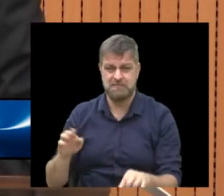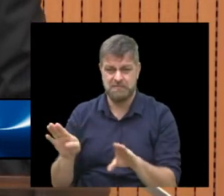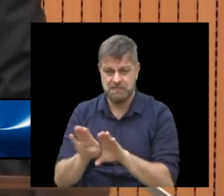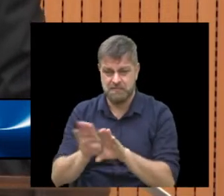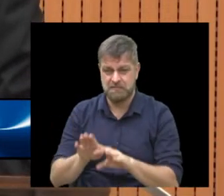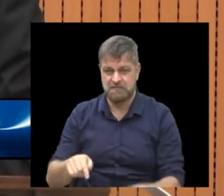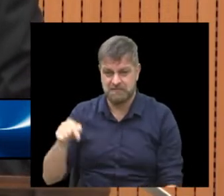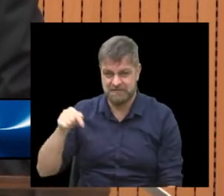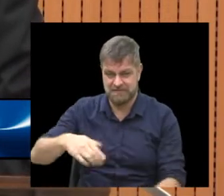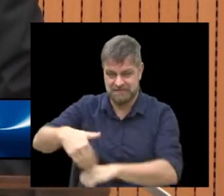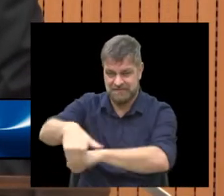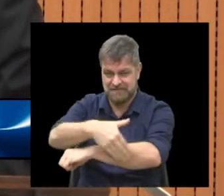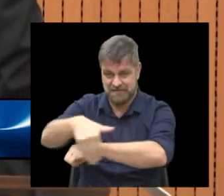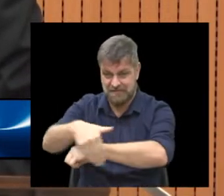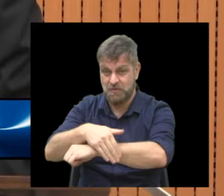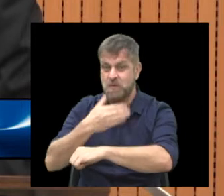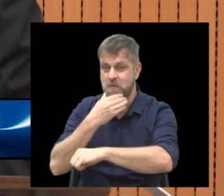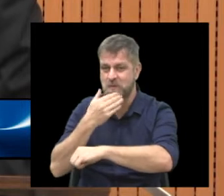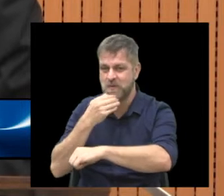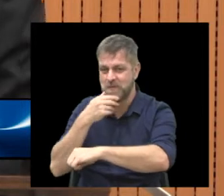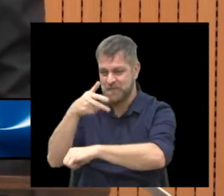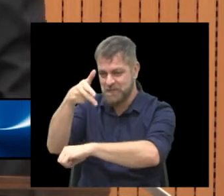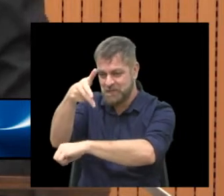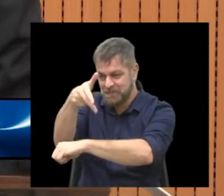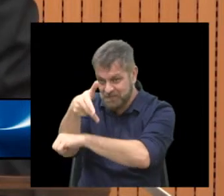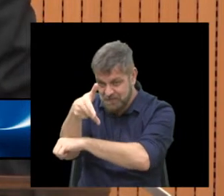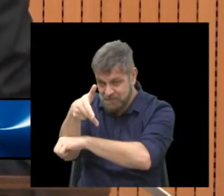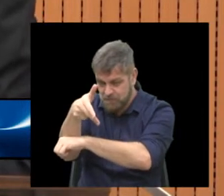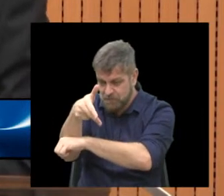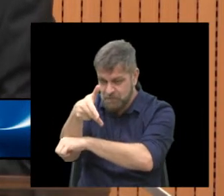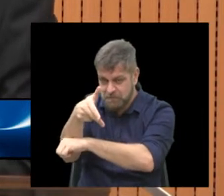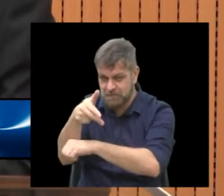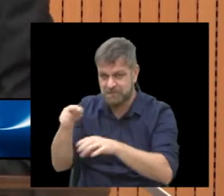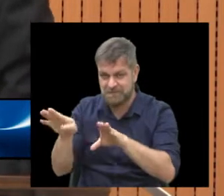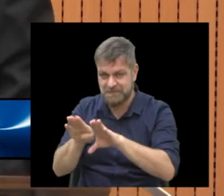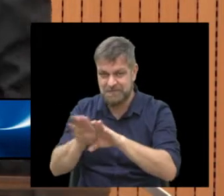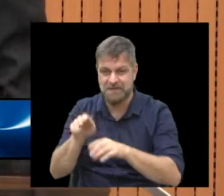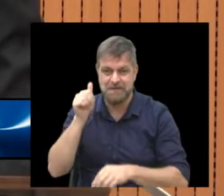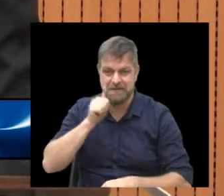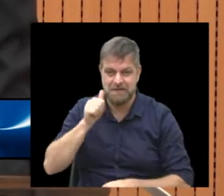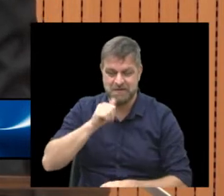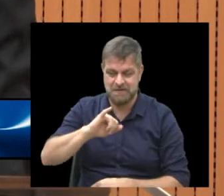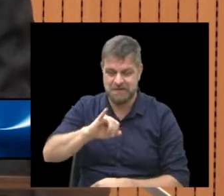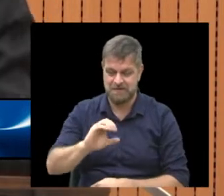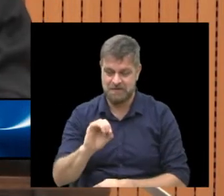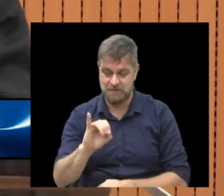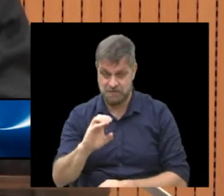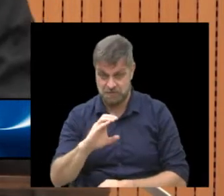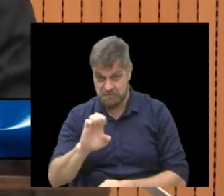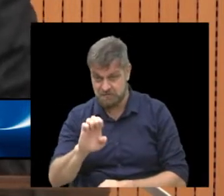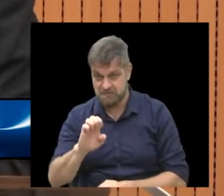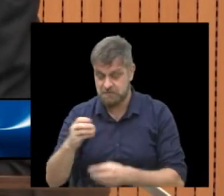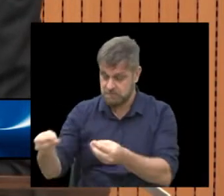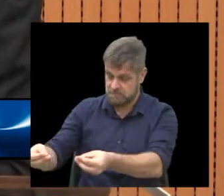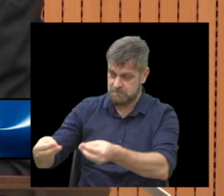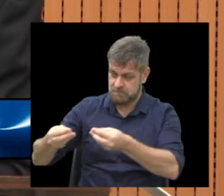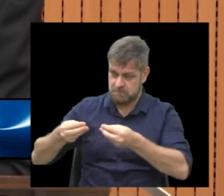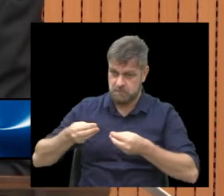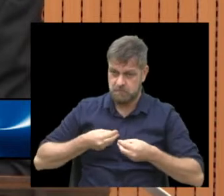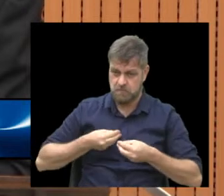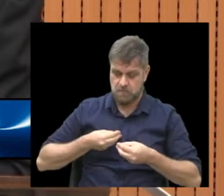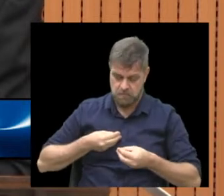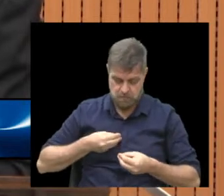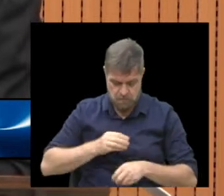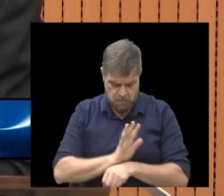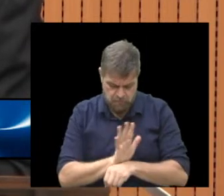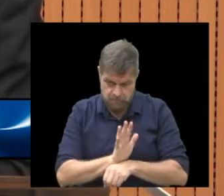Fanuel filmou, ele e também a Joyce, e me encaminharam, né? Encaminharam